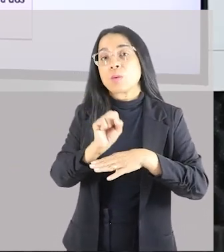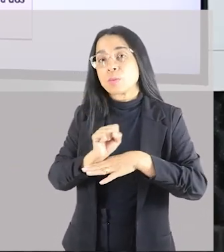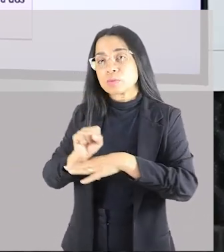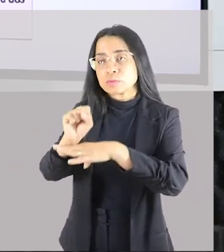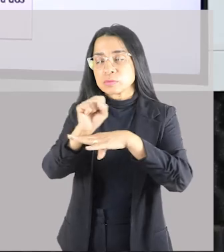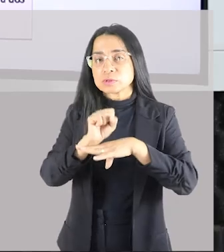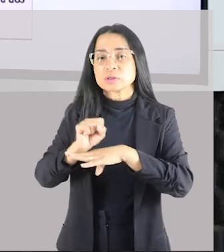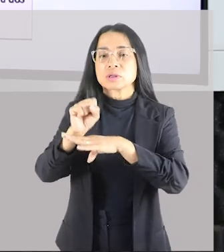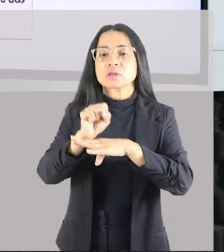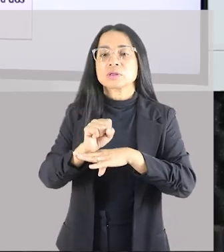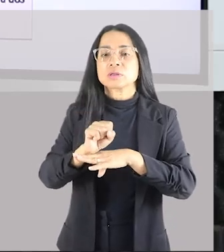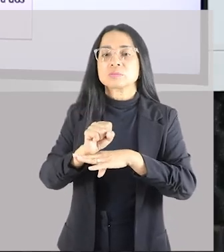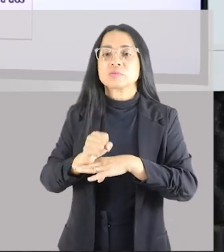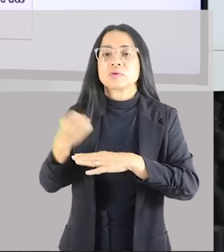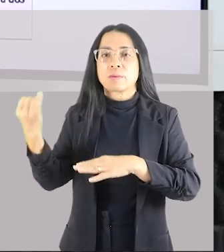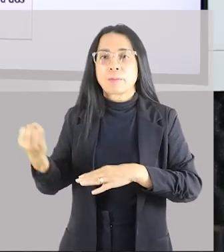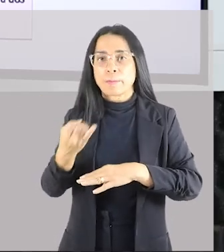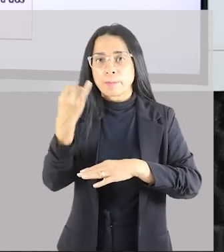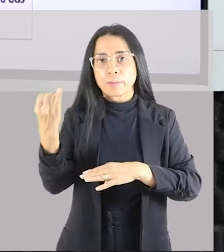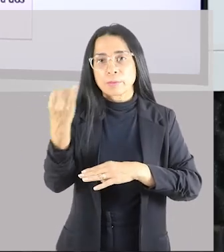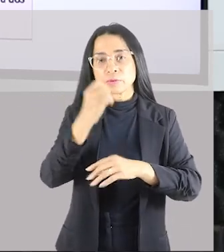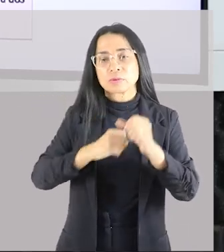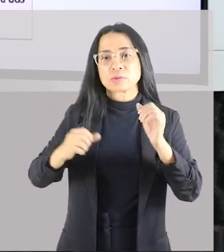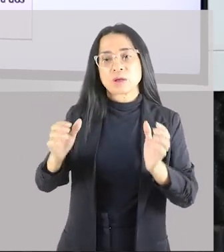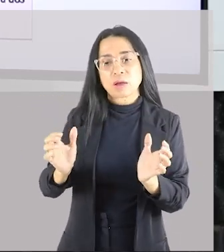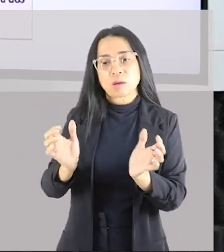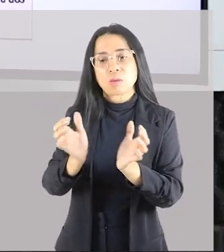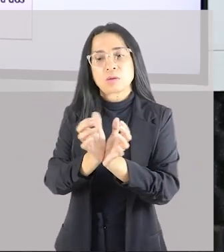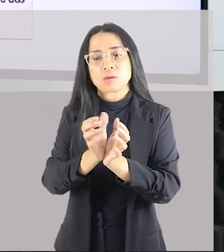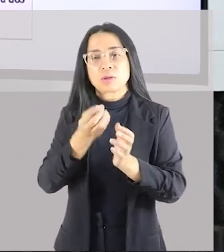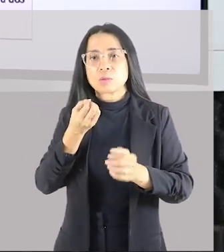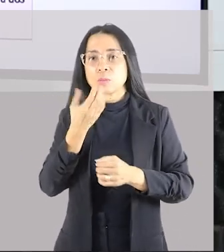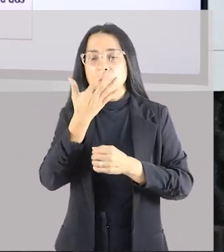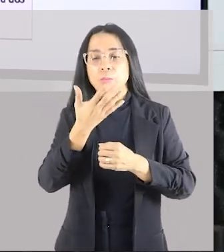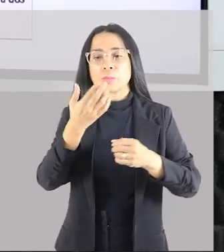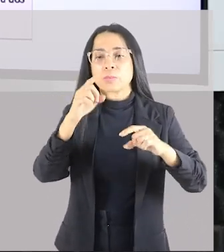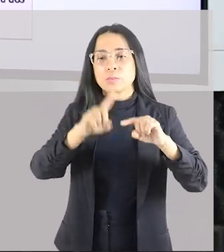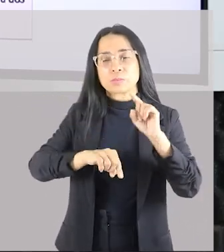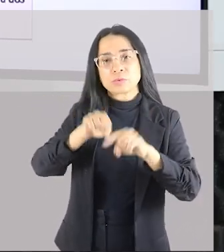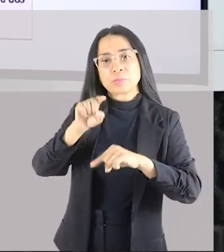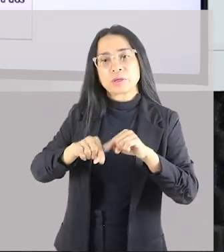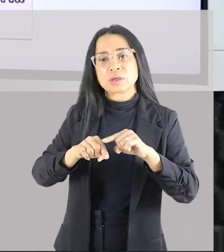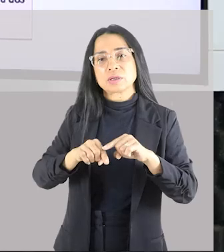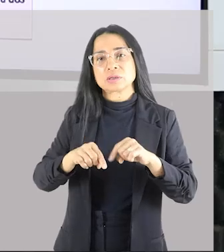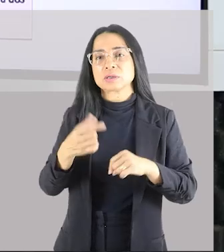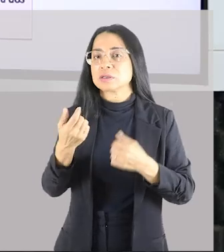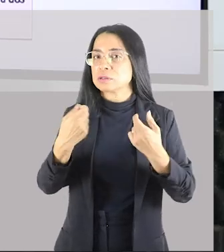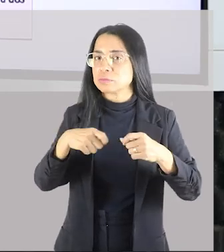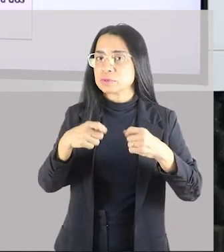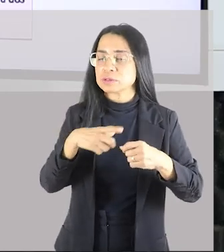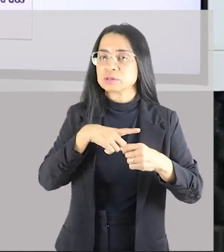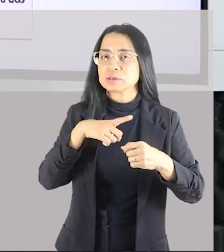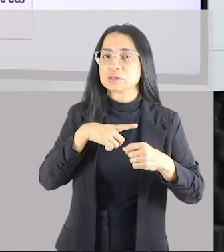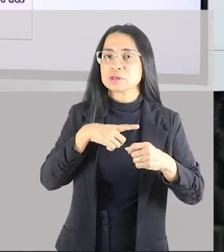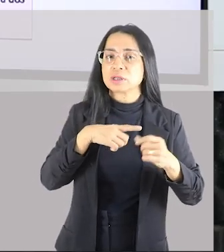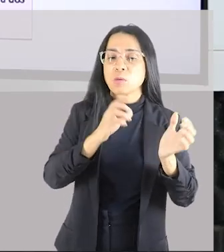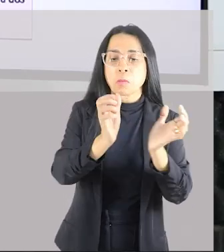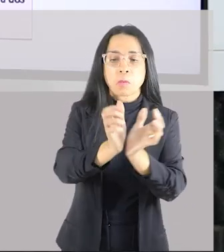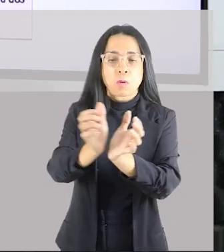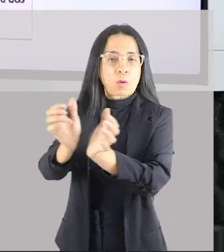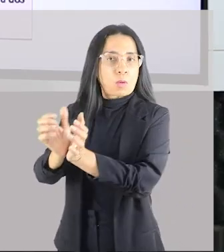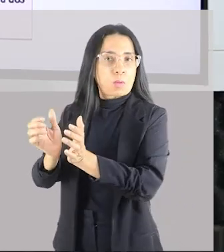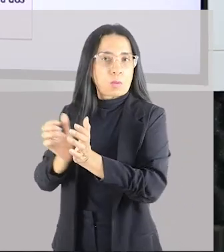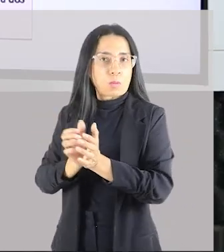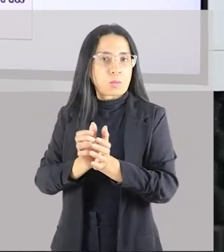priorizar essa coletivização dos bens sem que haja uma divisão de classes e sem que haja